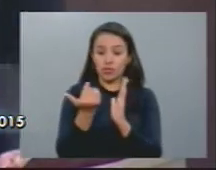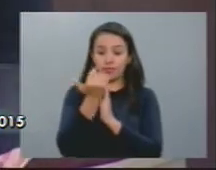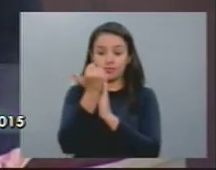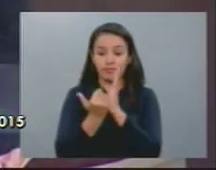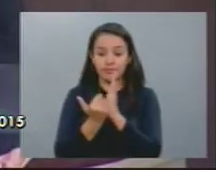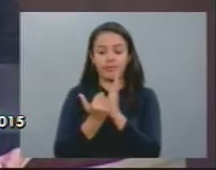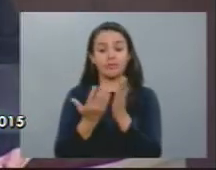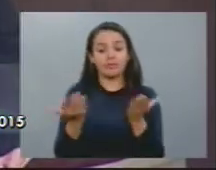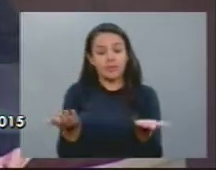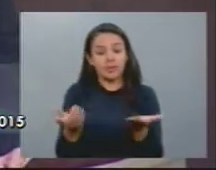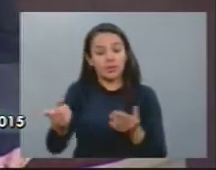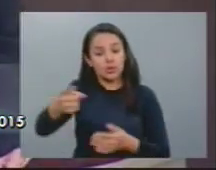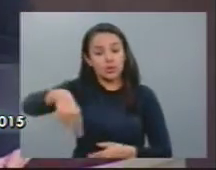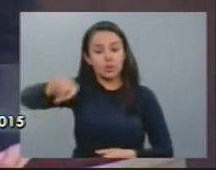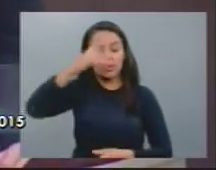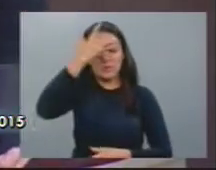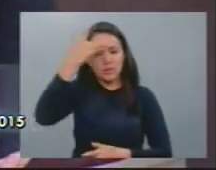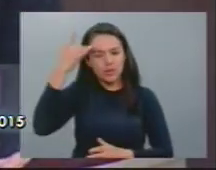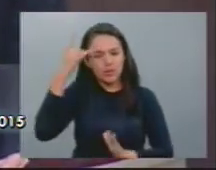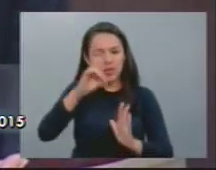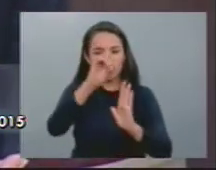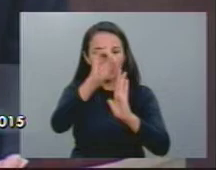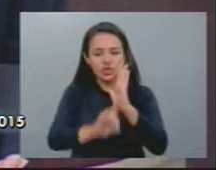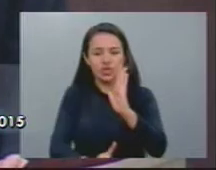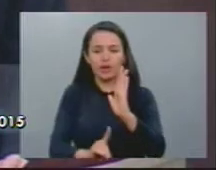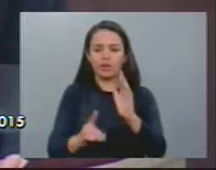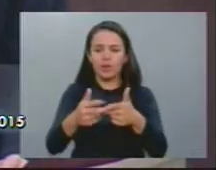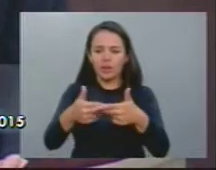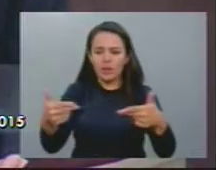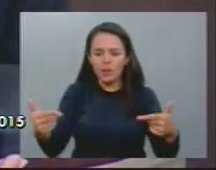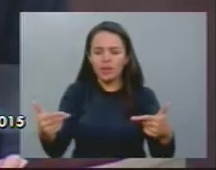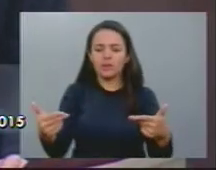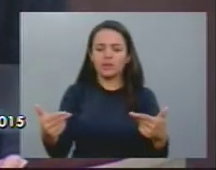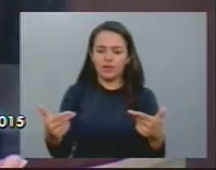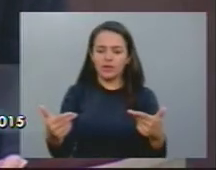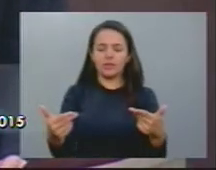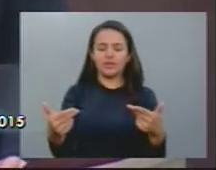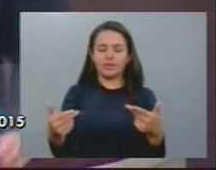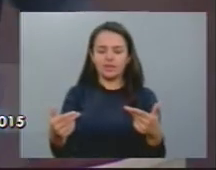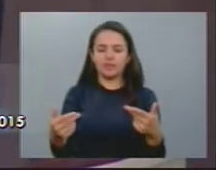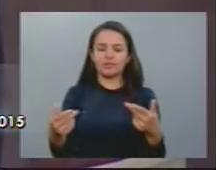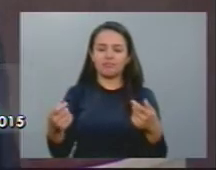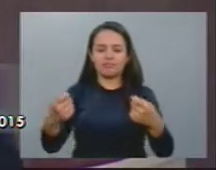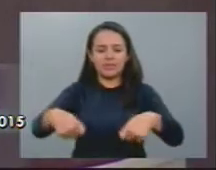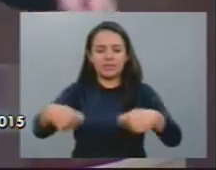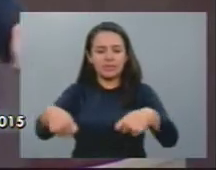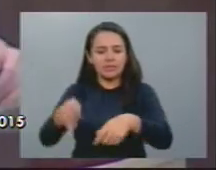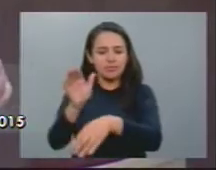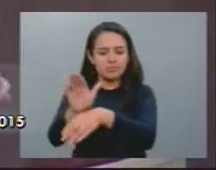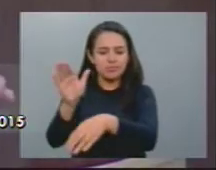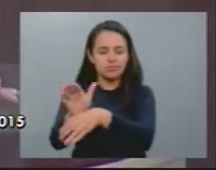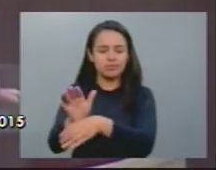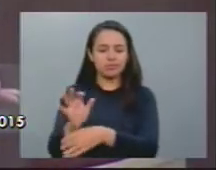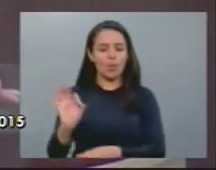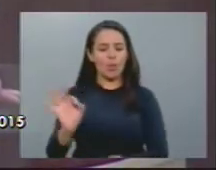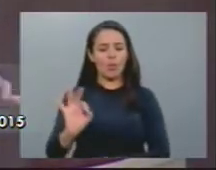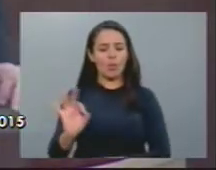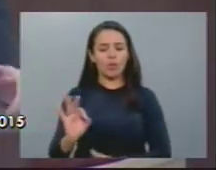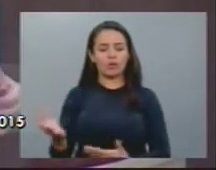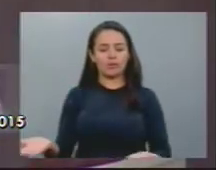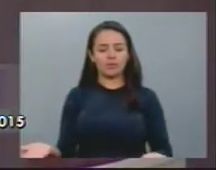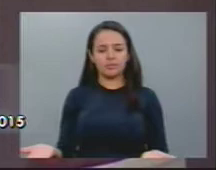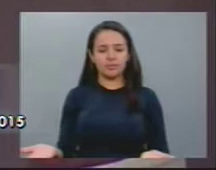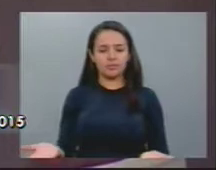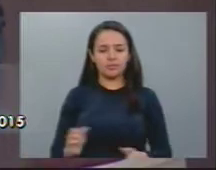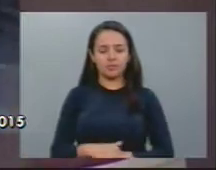os direitos daqueles que mais precisam do Estado e dos serviços públicos. Por quê que a